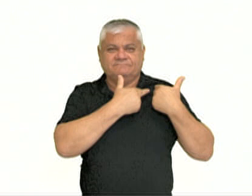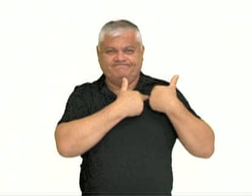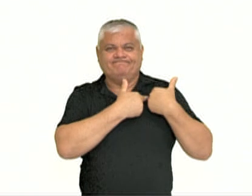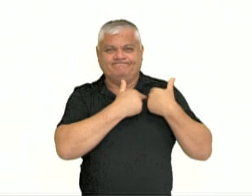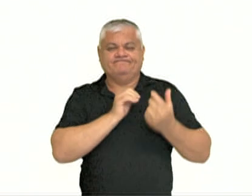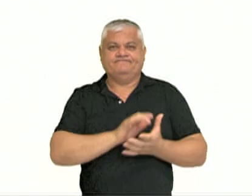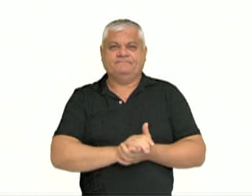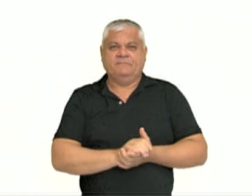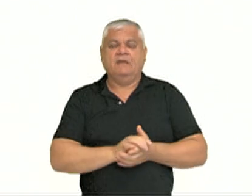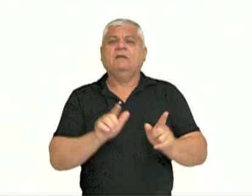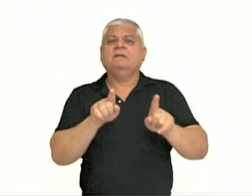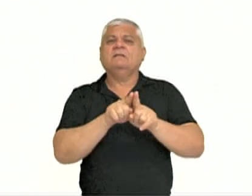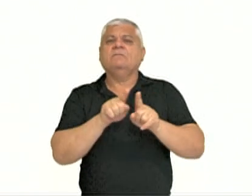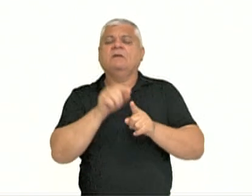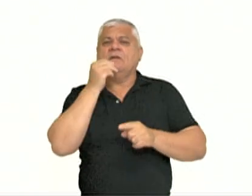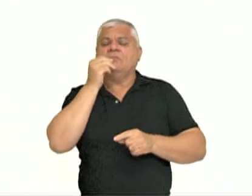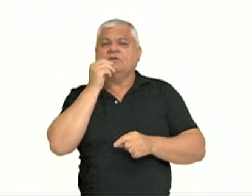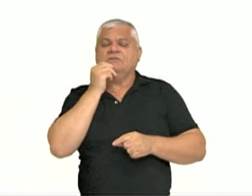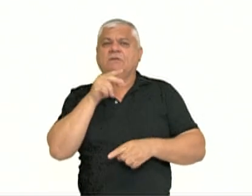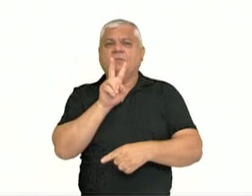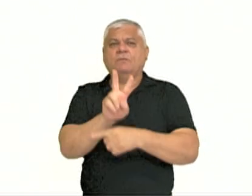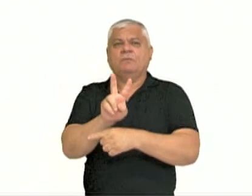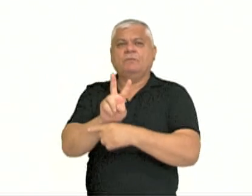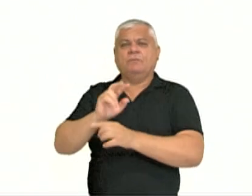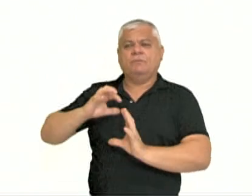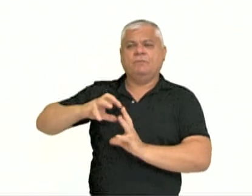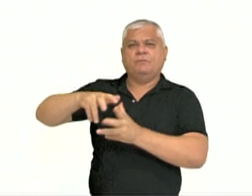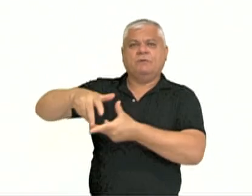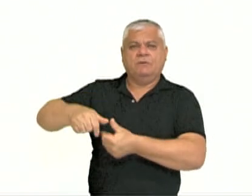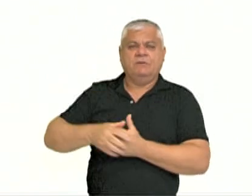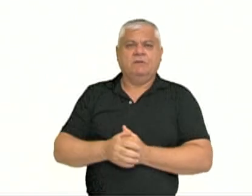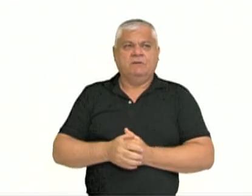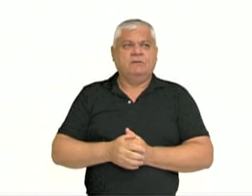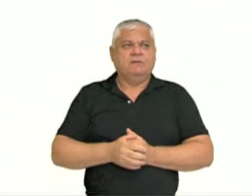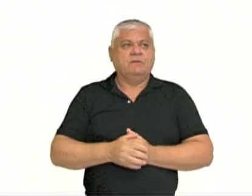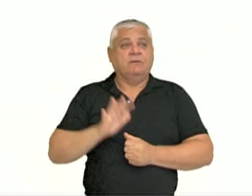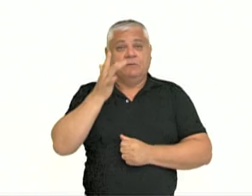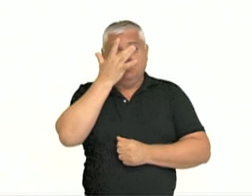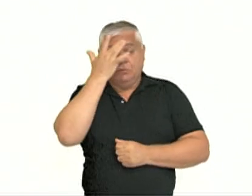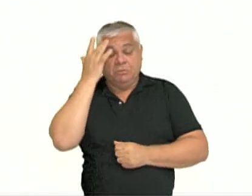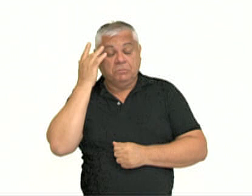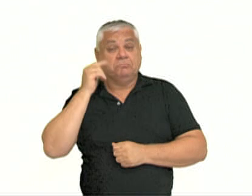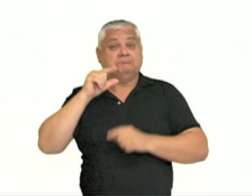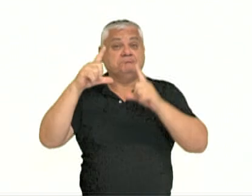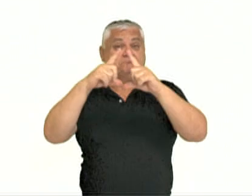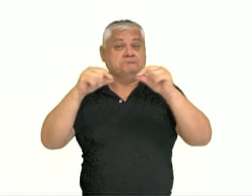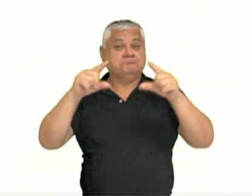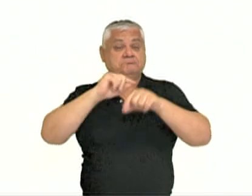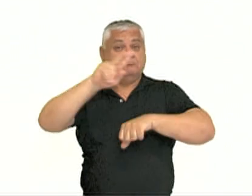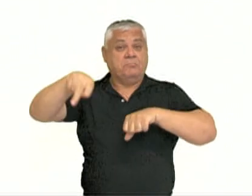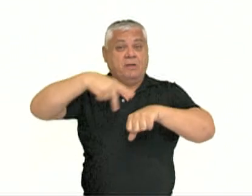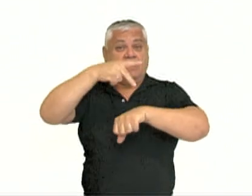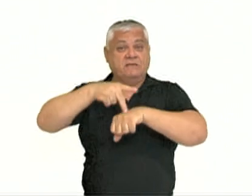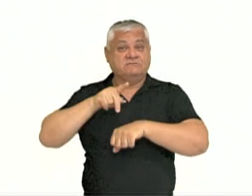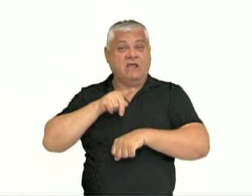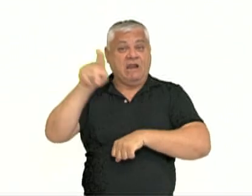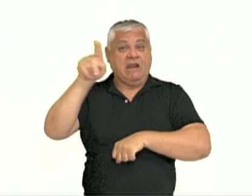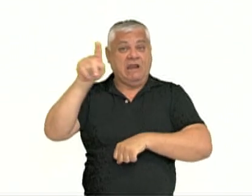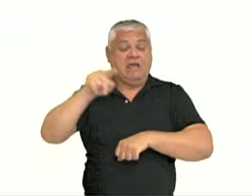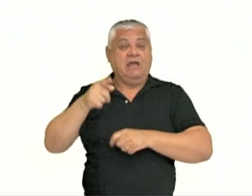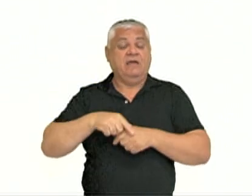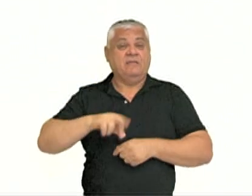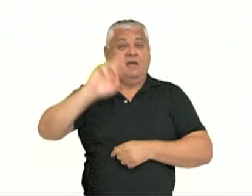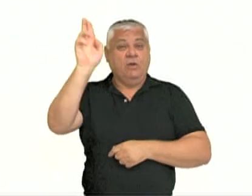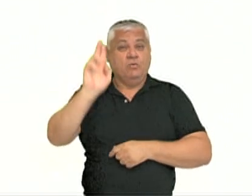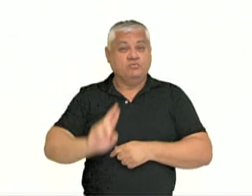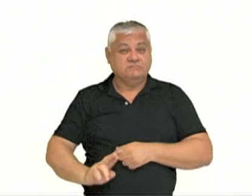E também sustentável, promovida por quem? Por senegaleses e japoneses durante a Copa do Mundo na Rússia